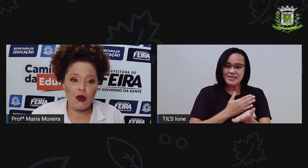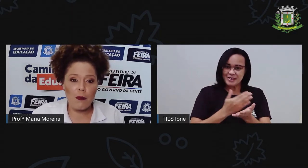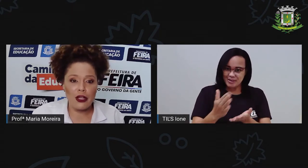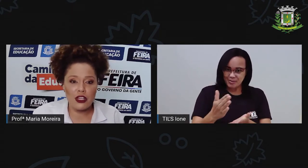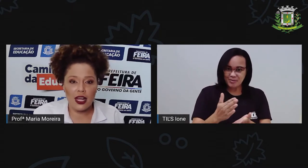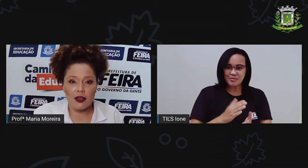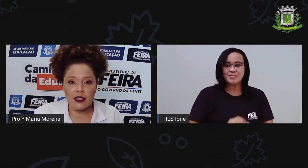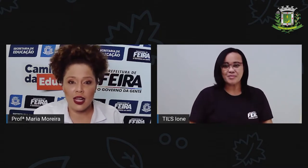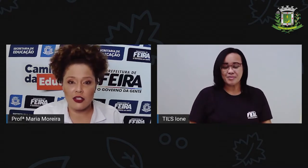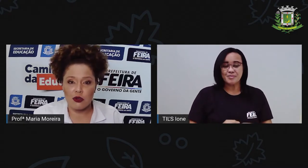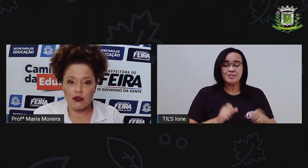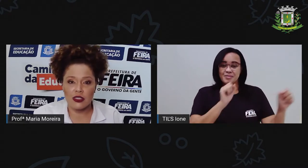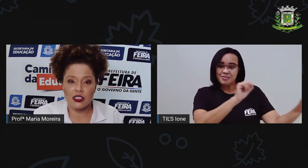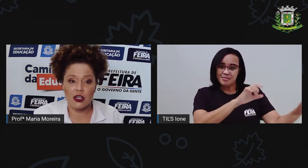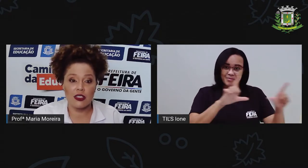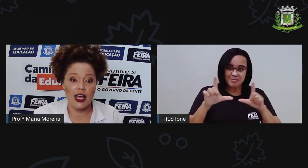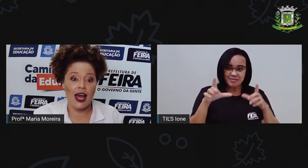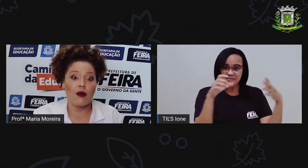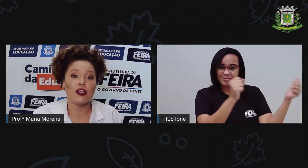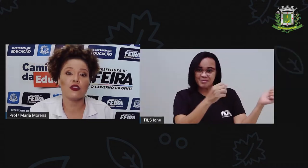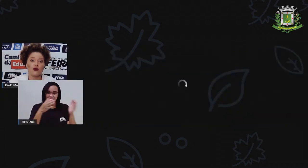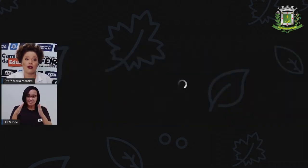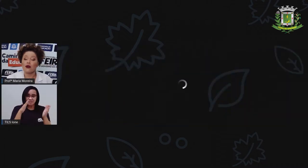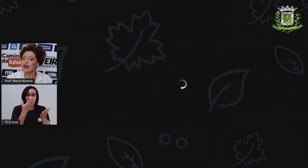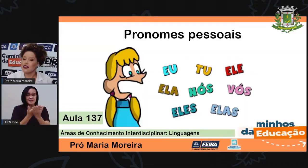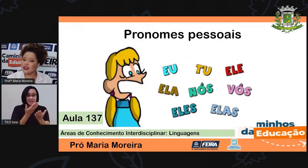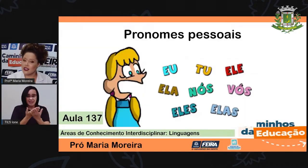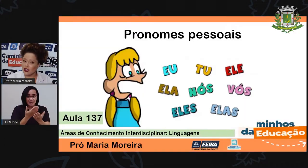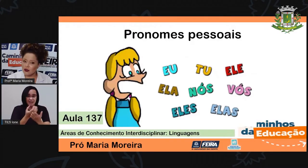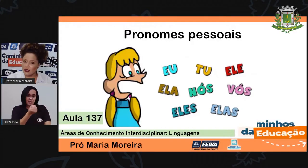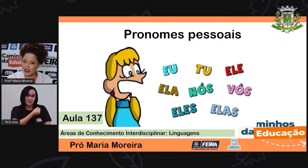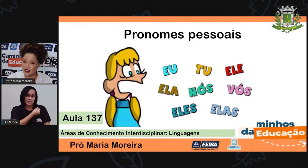A Pró vai compartilhar aqui o slide com vocês da nossa aula de número